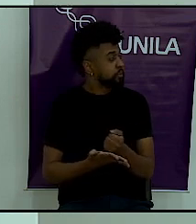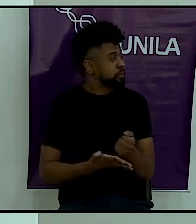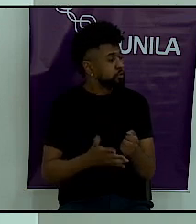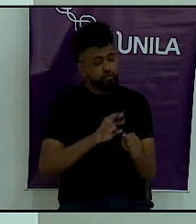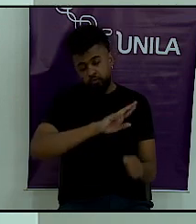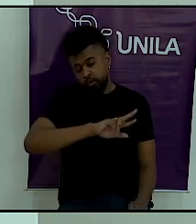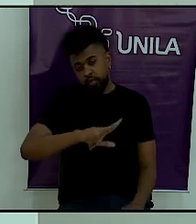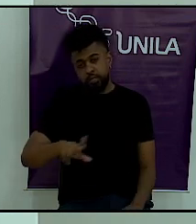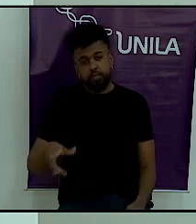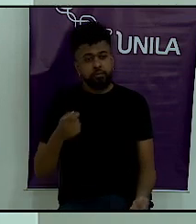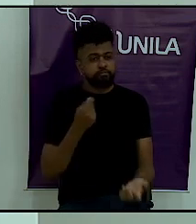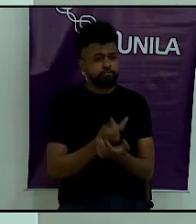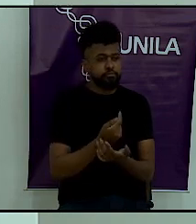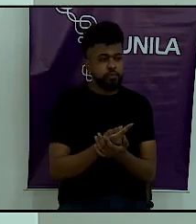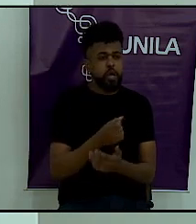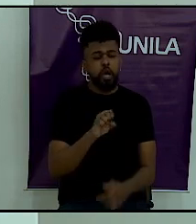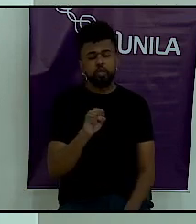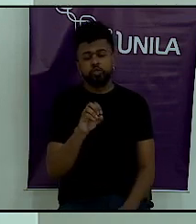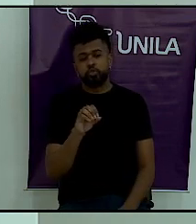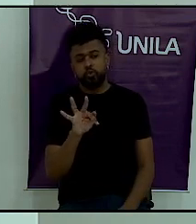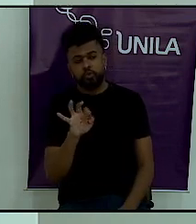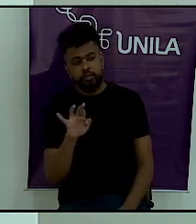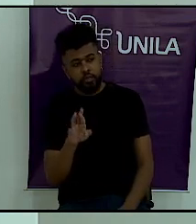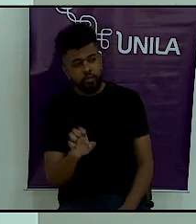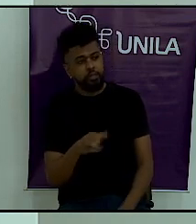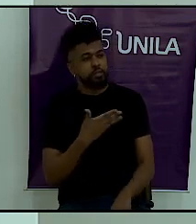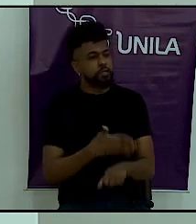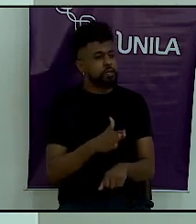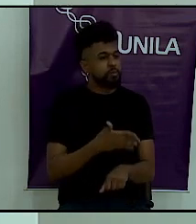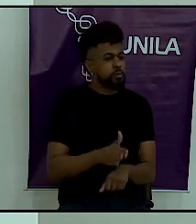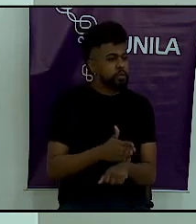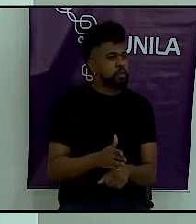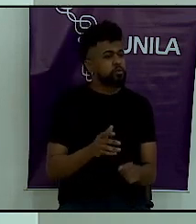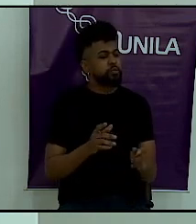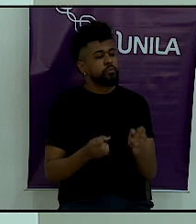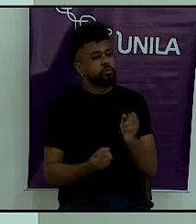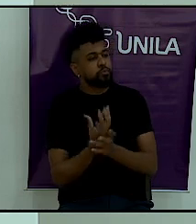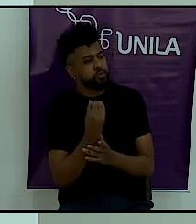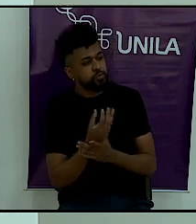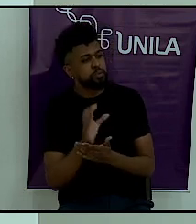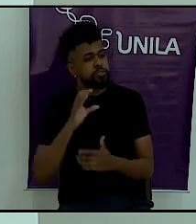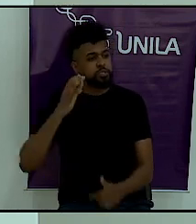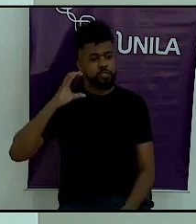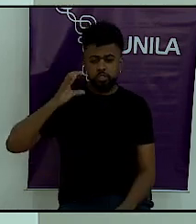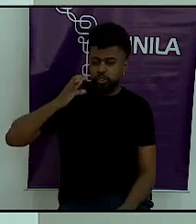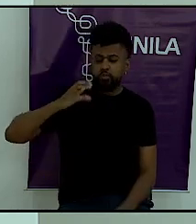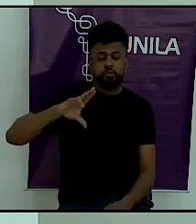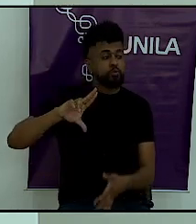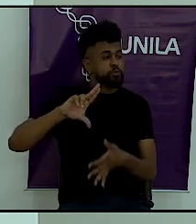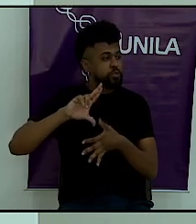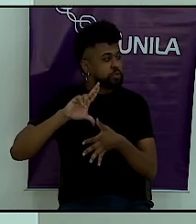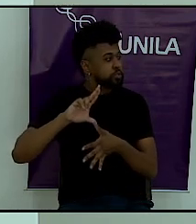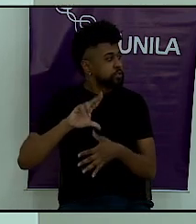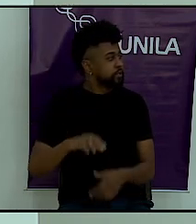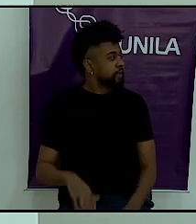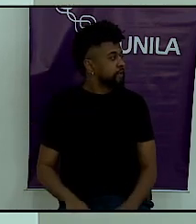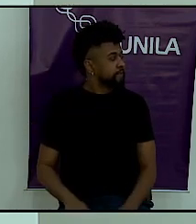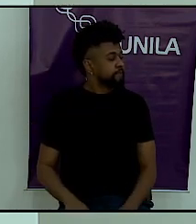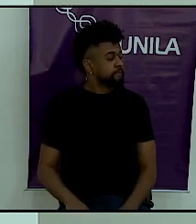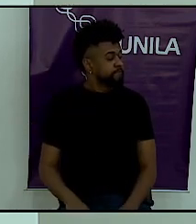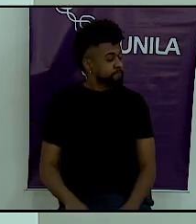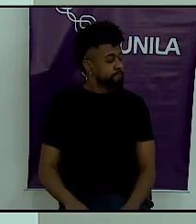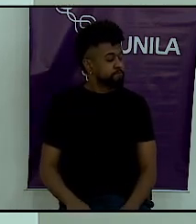vinculadas à aquisição de software, treinamento e capacitação, produção científica e visibilidade da UNILA. E aqui eu